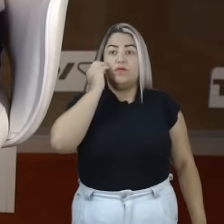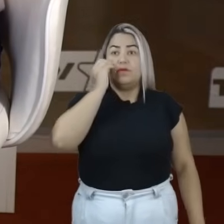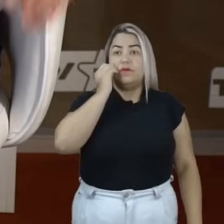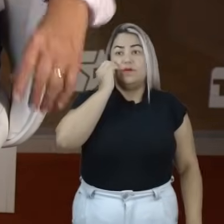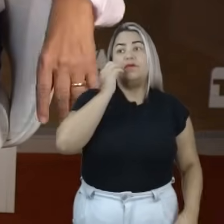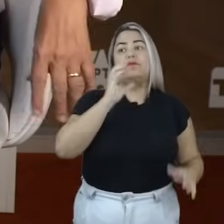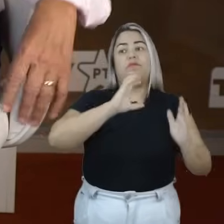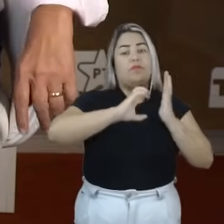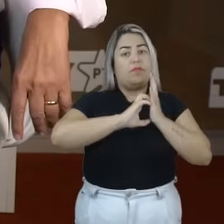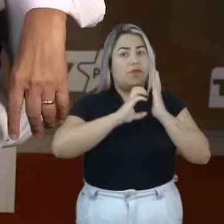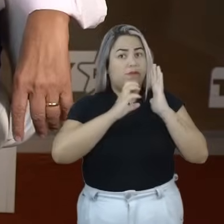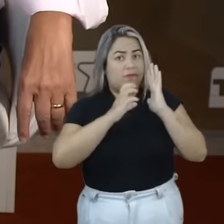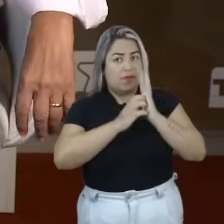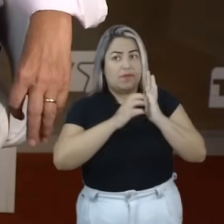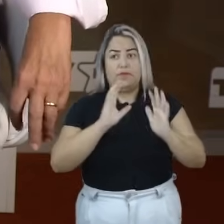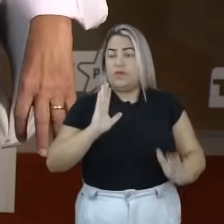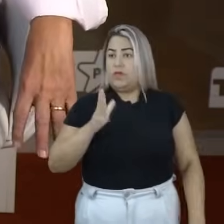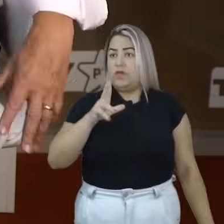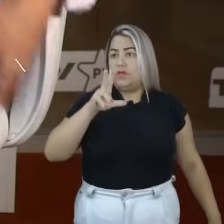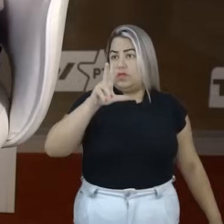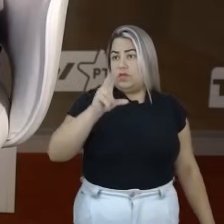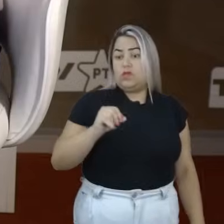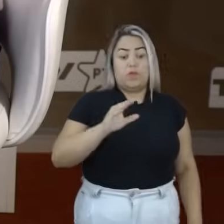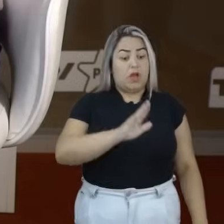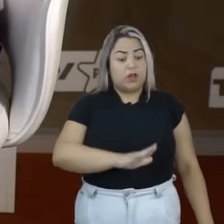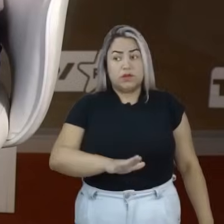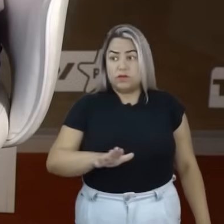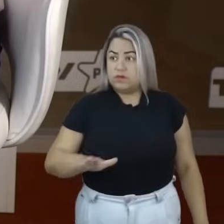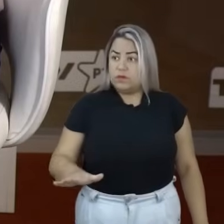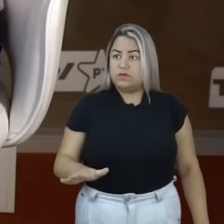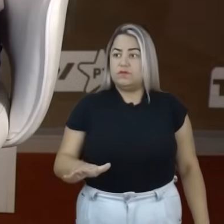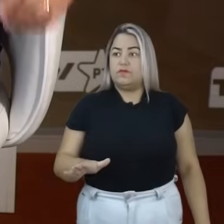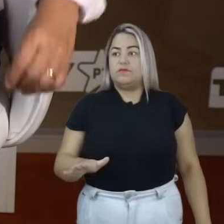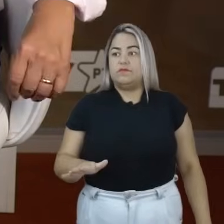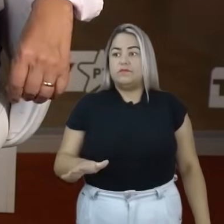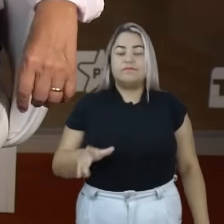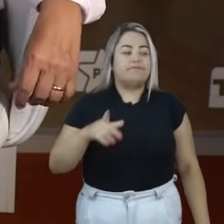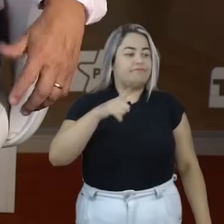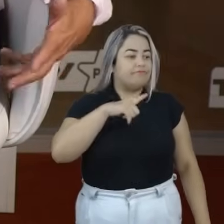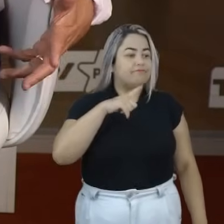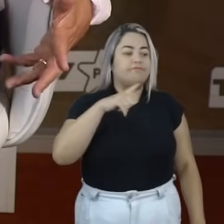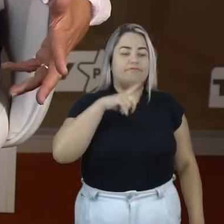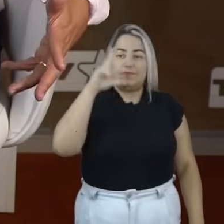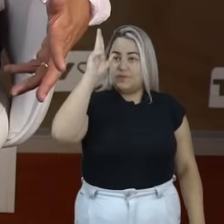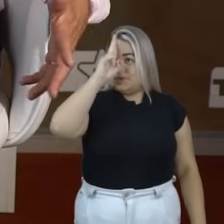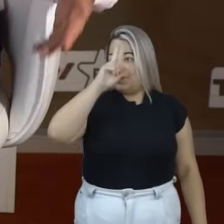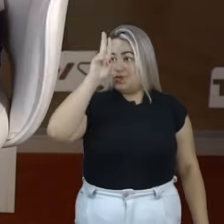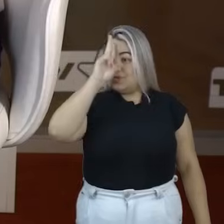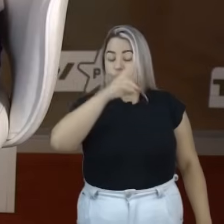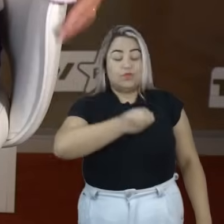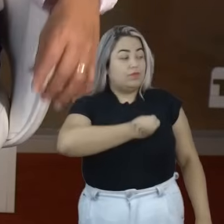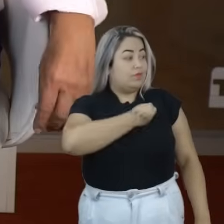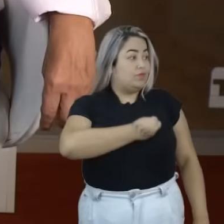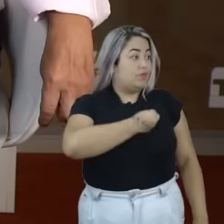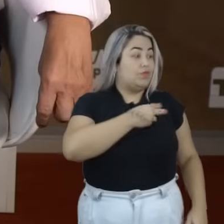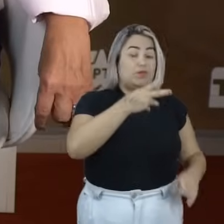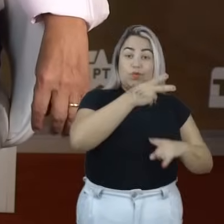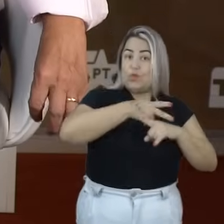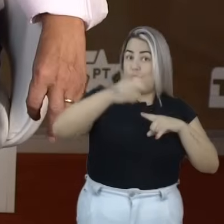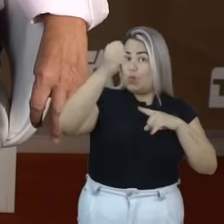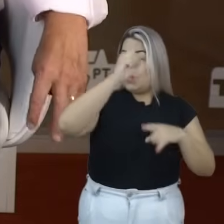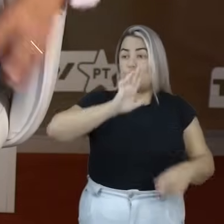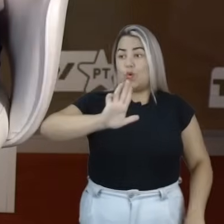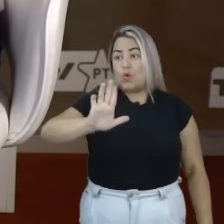um partido que já não é mais uma criança, ou seja, tem aí uma história de vida vitorioso, né? O presidente Lula